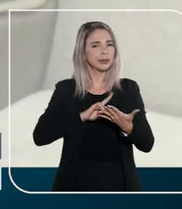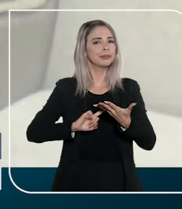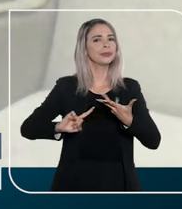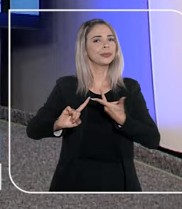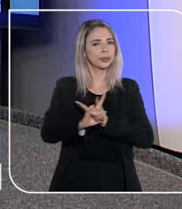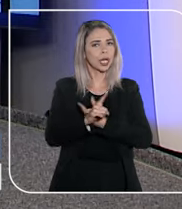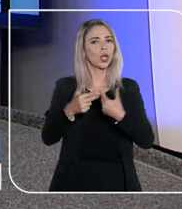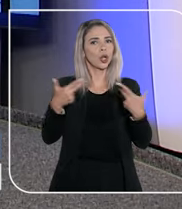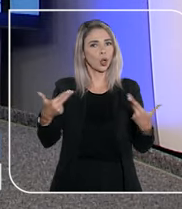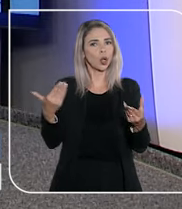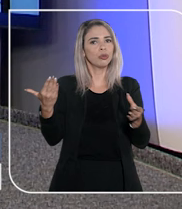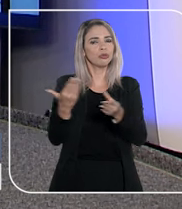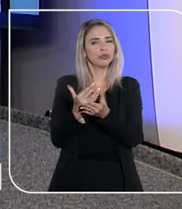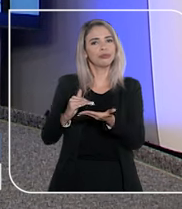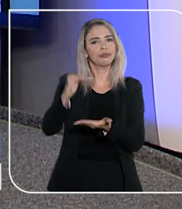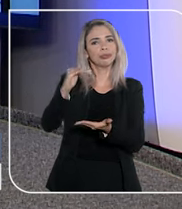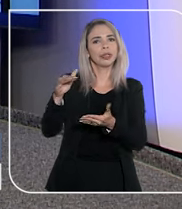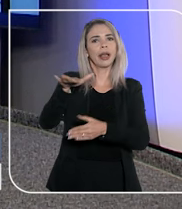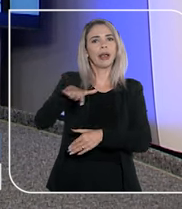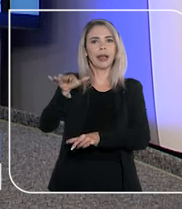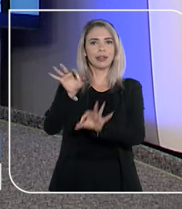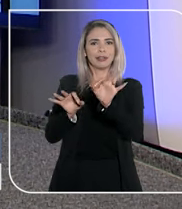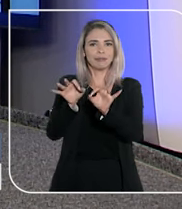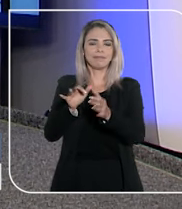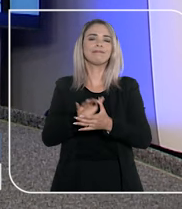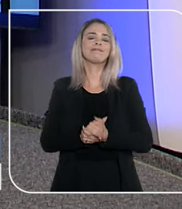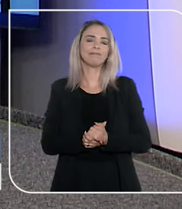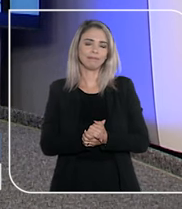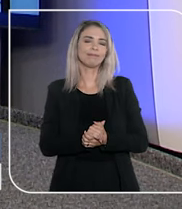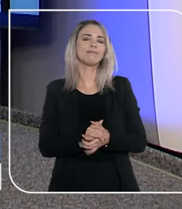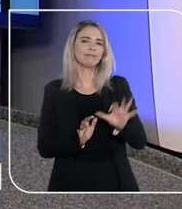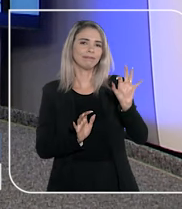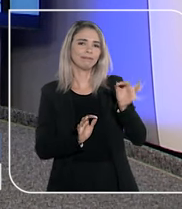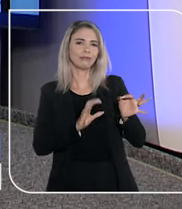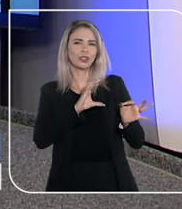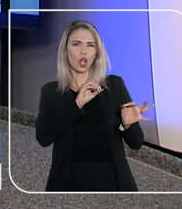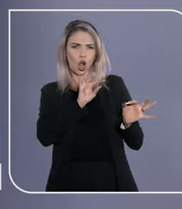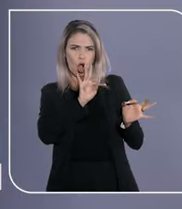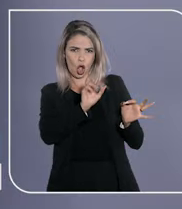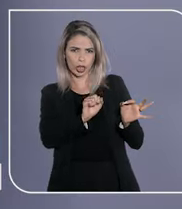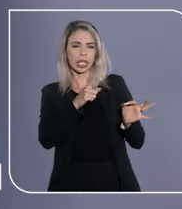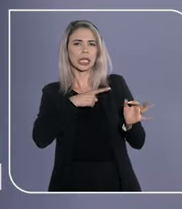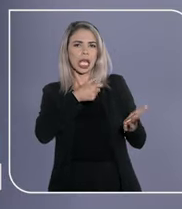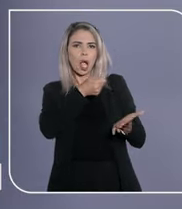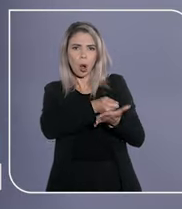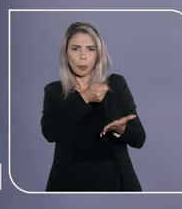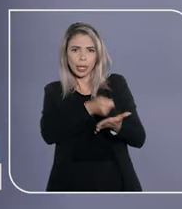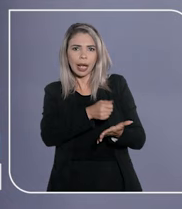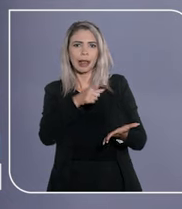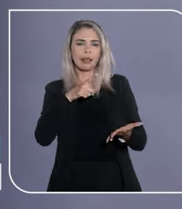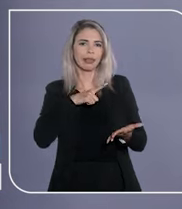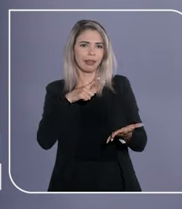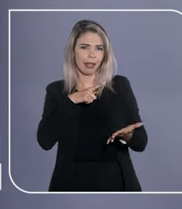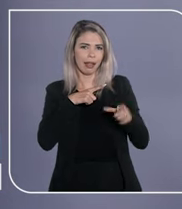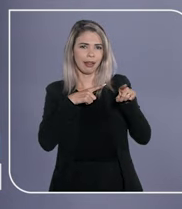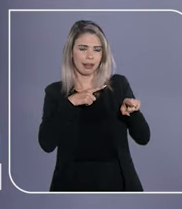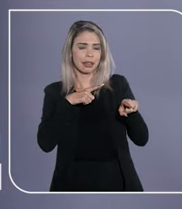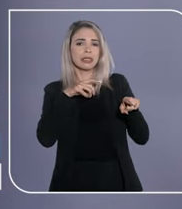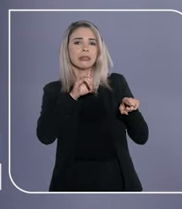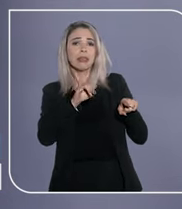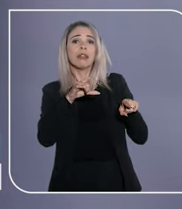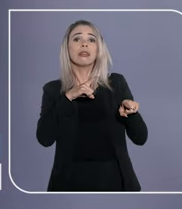Poder Judiciário. Doutor Renan, sobre essa questão de cotas, né? Existe a obrigatoriedade para que os certames eles